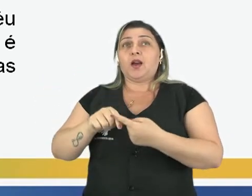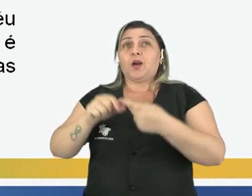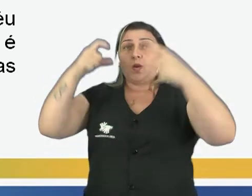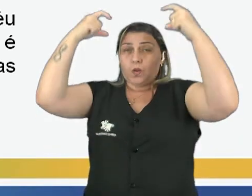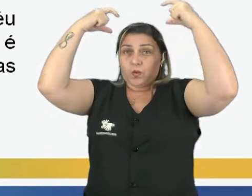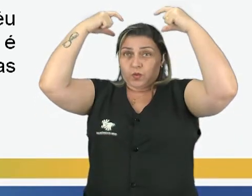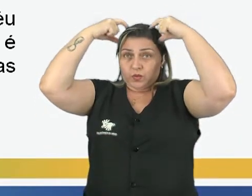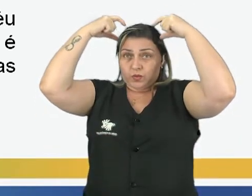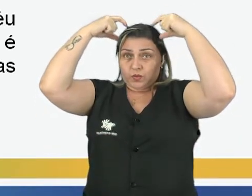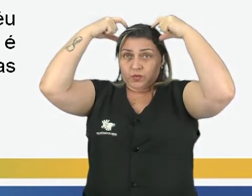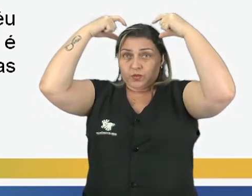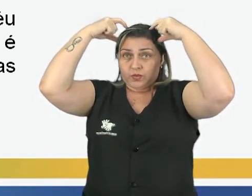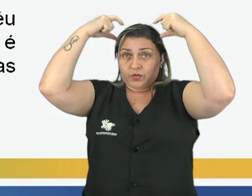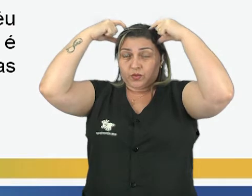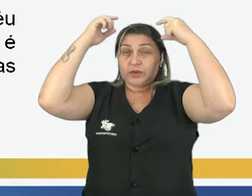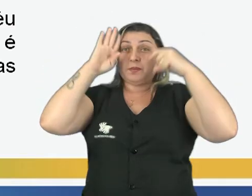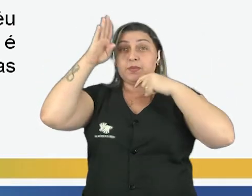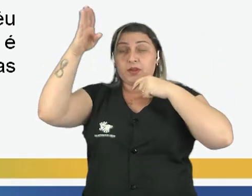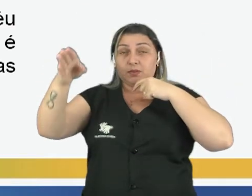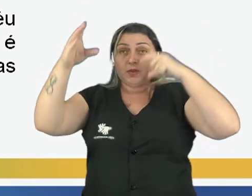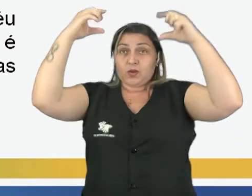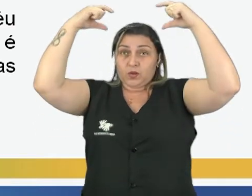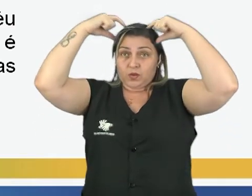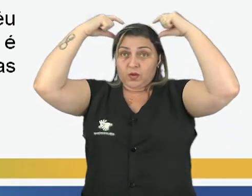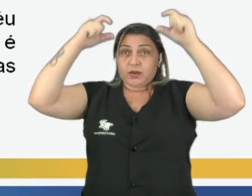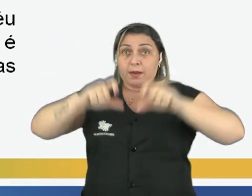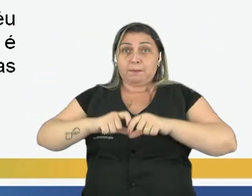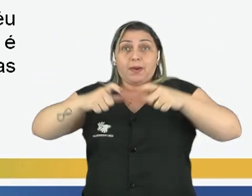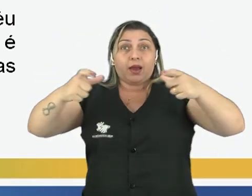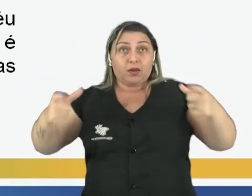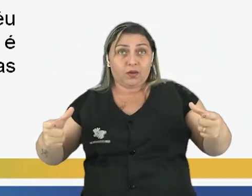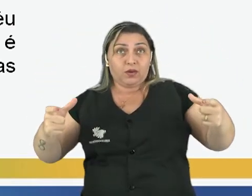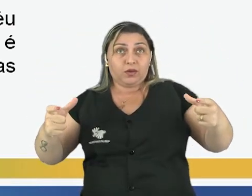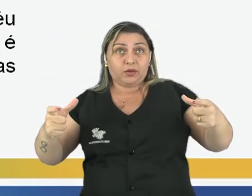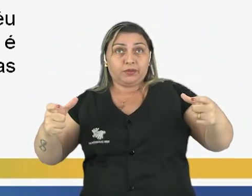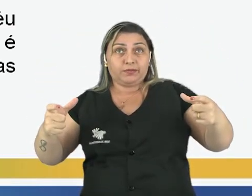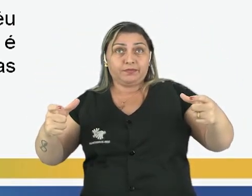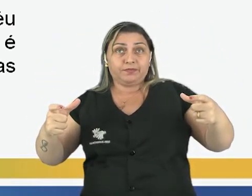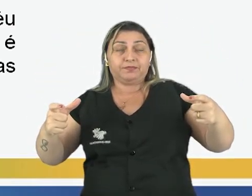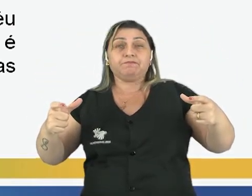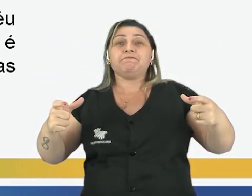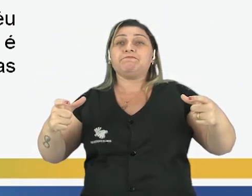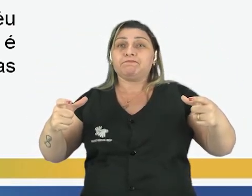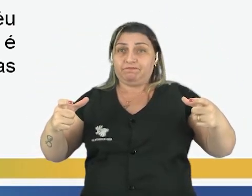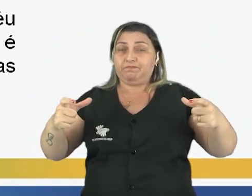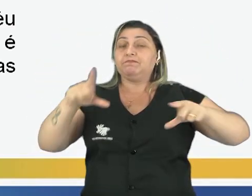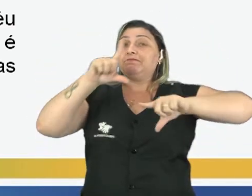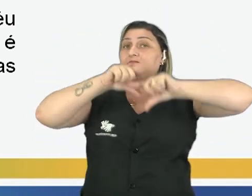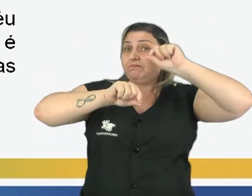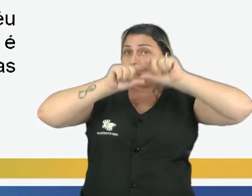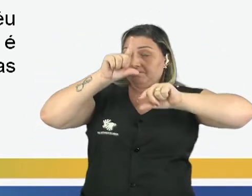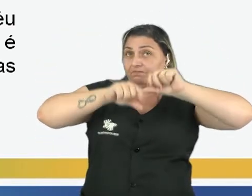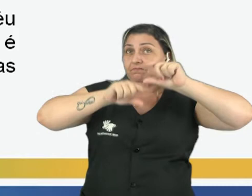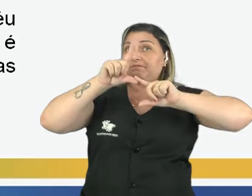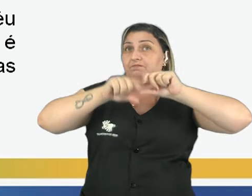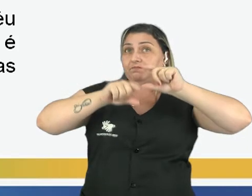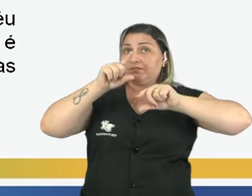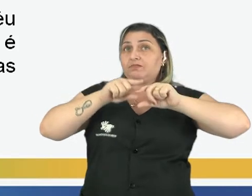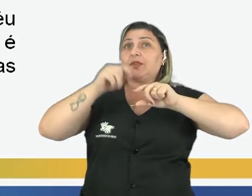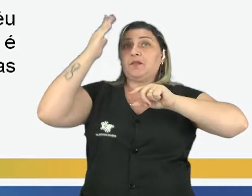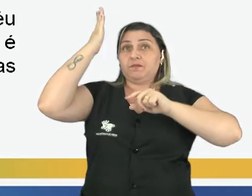as principais constelações são Ursa Maior, que é uma constelação, uma